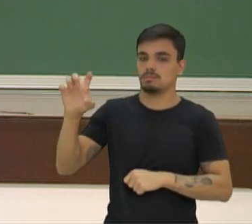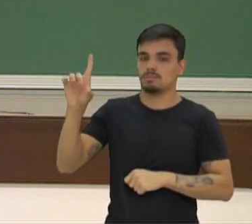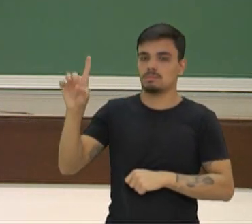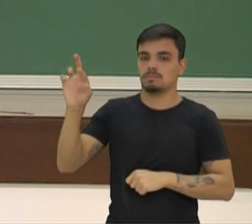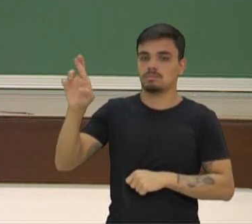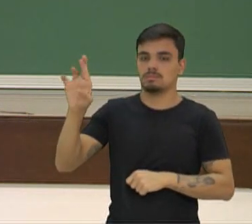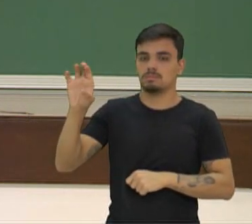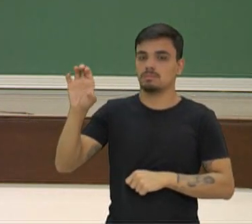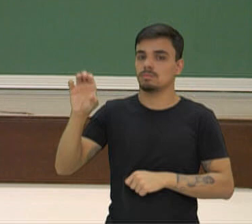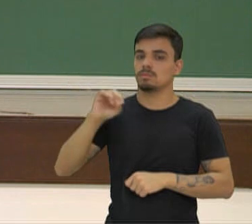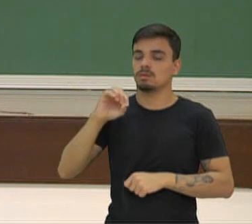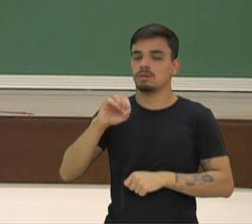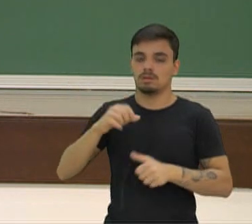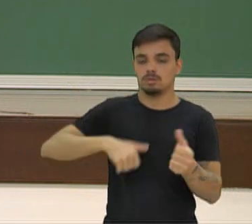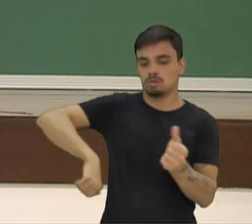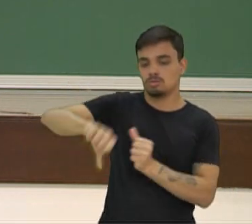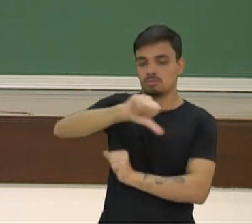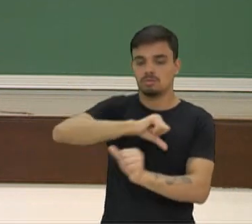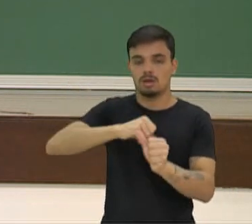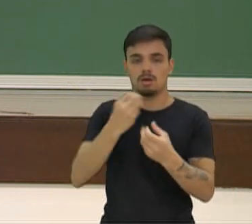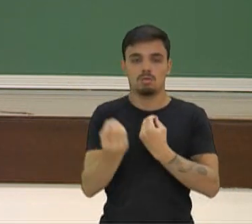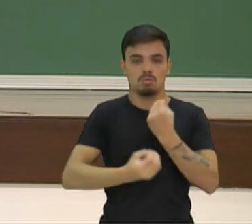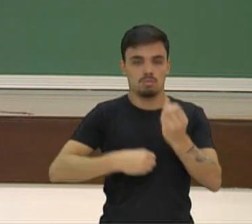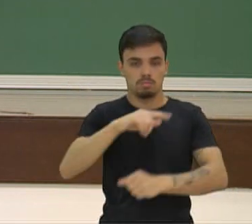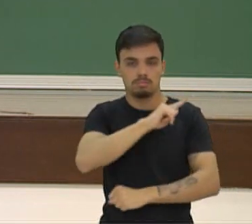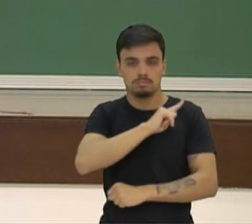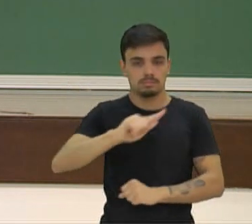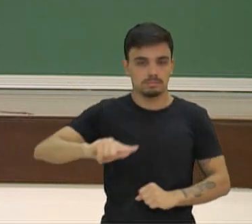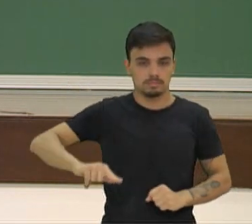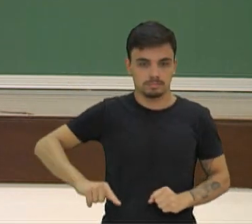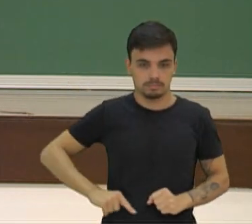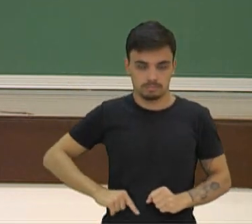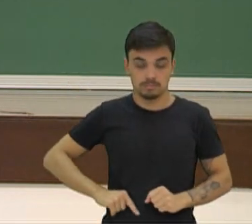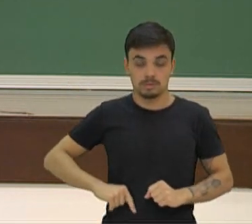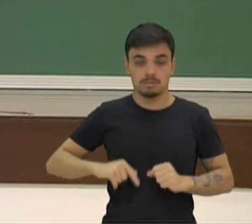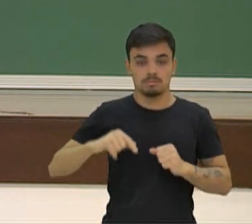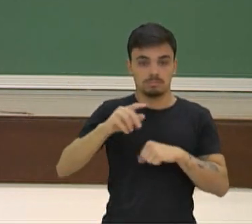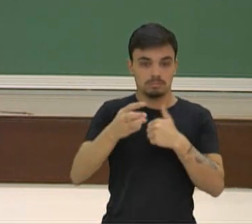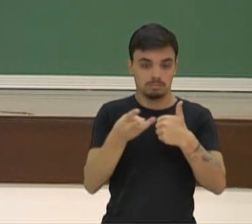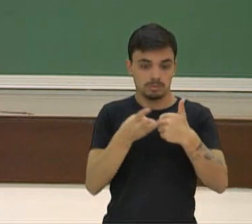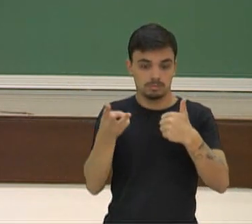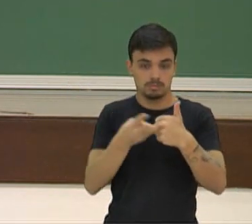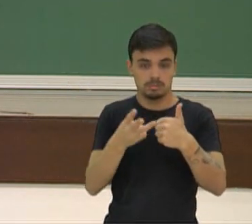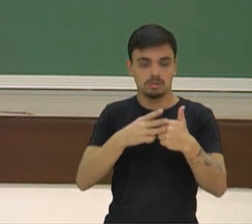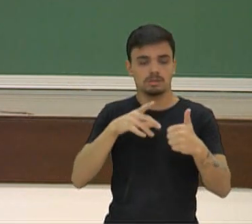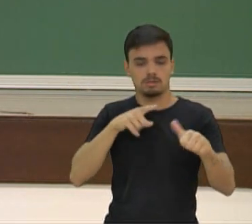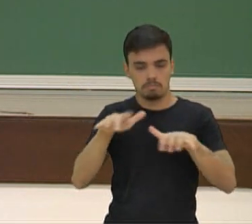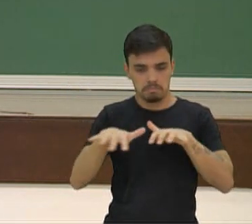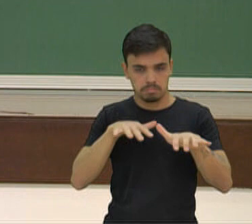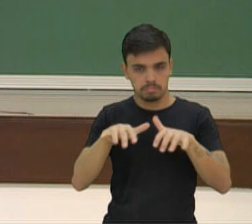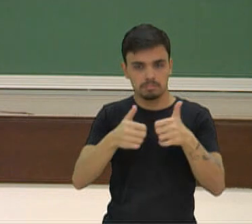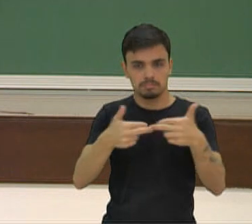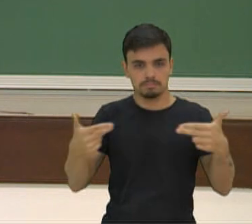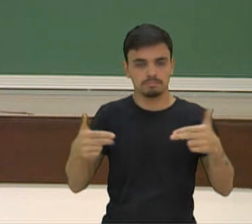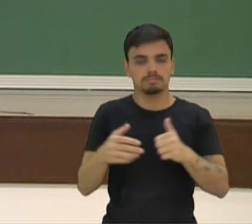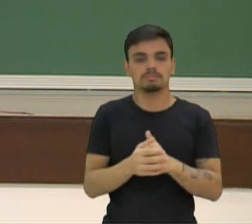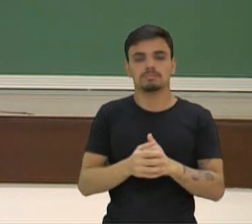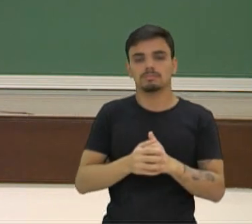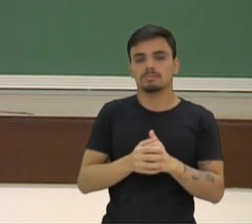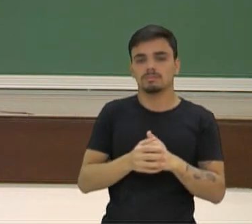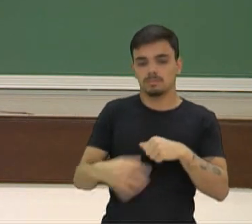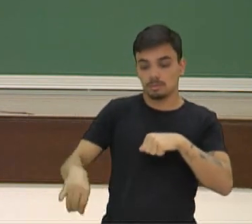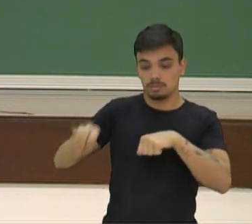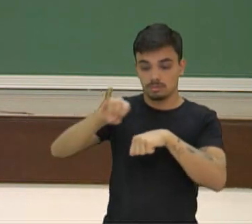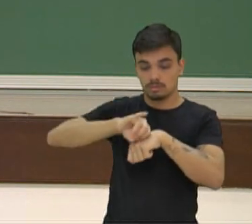uma outra forma de governo. Então, o período regencial foi movimentado. Essas disputas tinham no governo central, cuja capital era o Rio